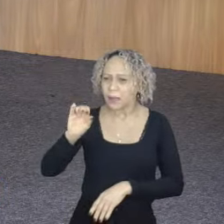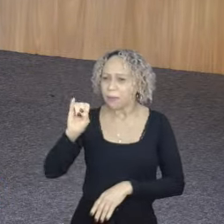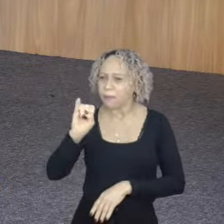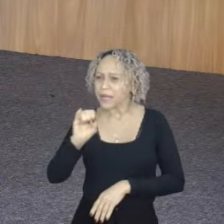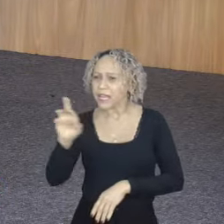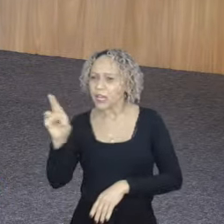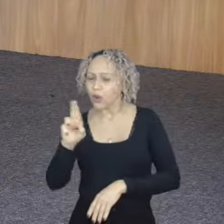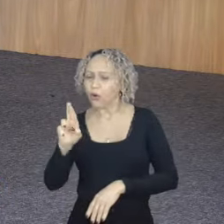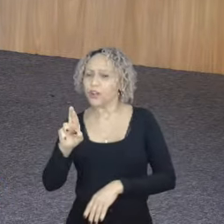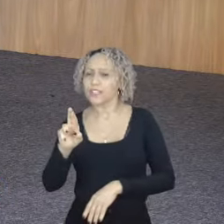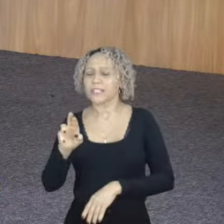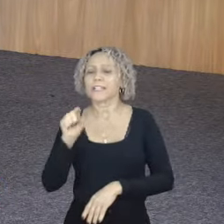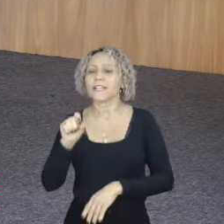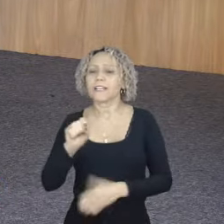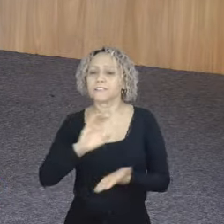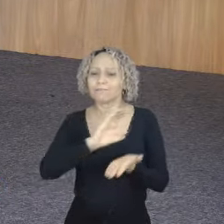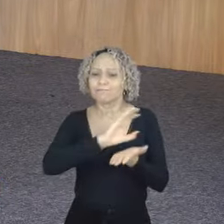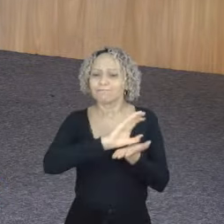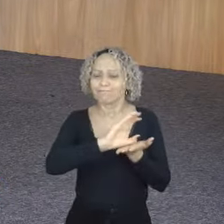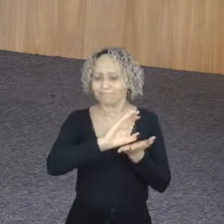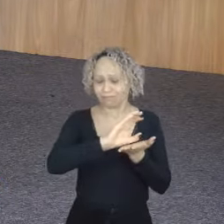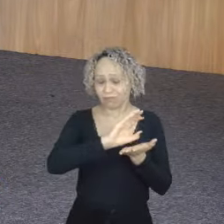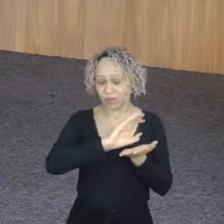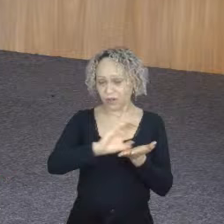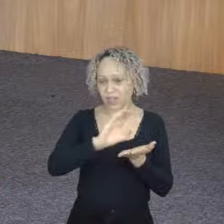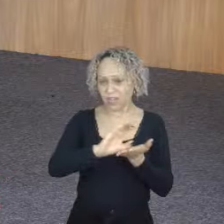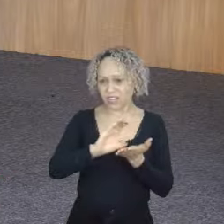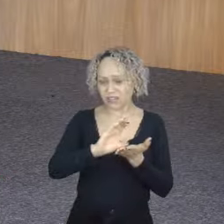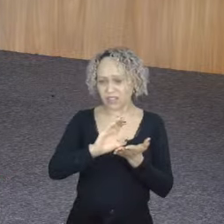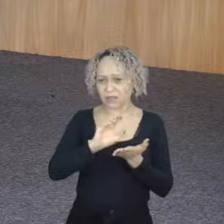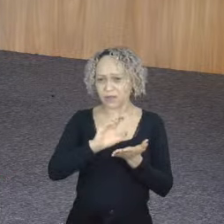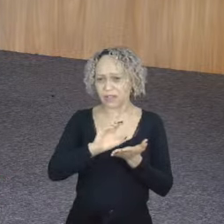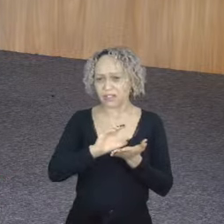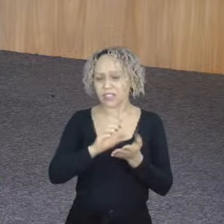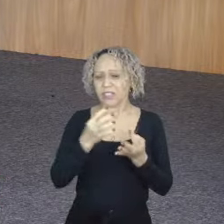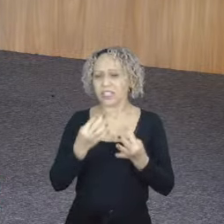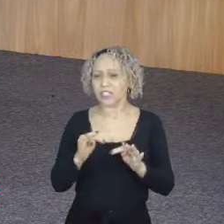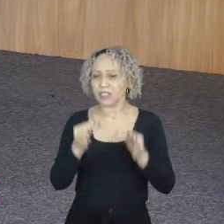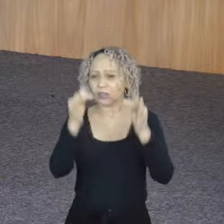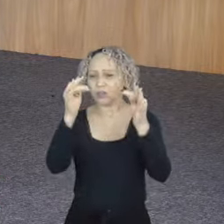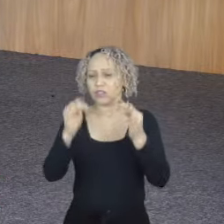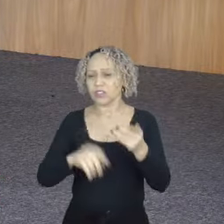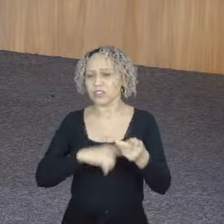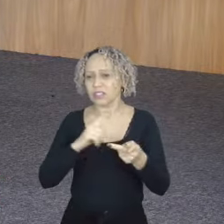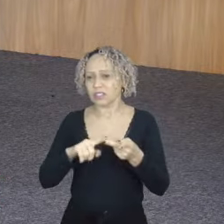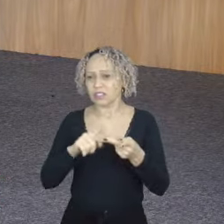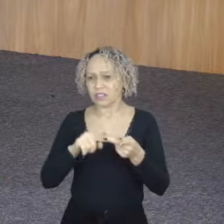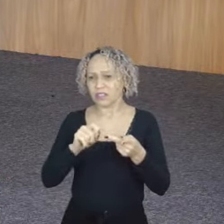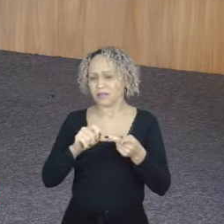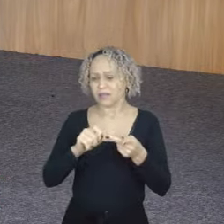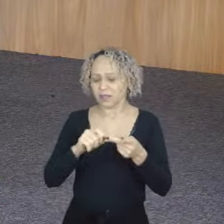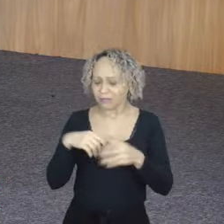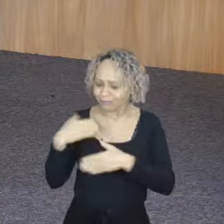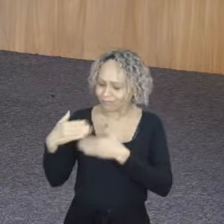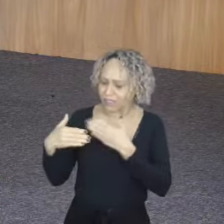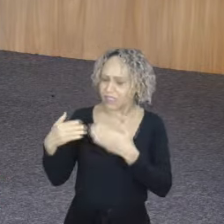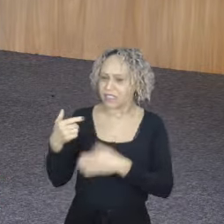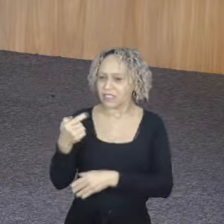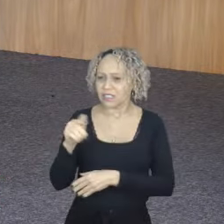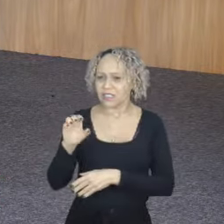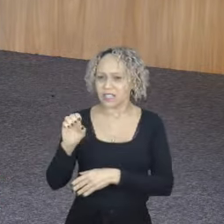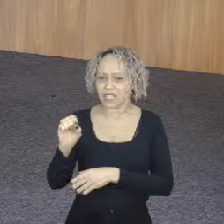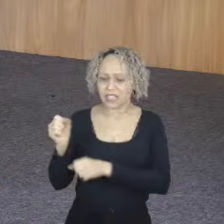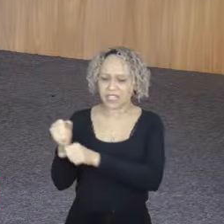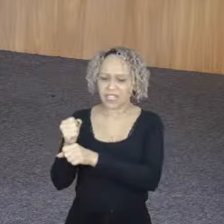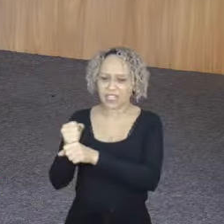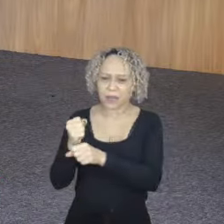de tecnologias, previsão de 60 mil empregos diretos e indiretos e o envolvimento de 700 empresas. O presidente Lula afirmou